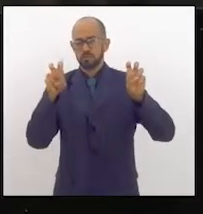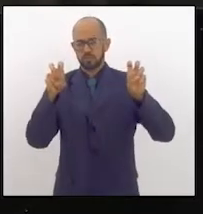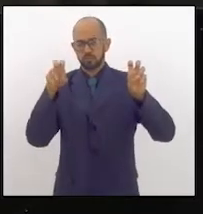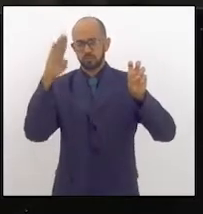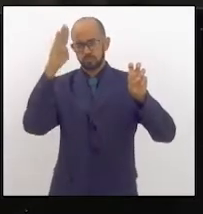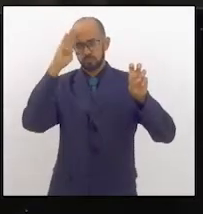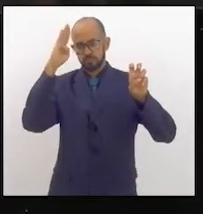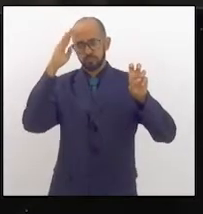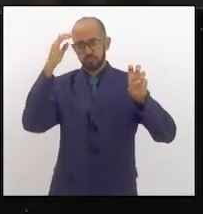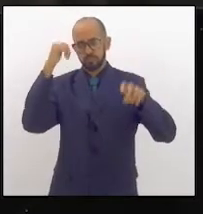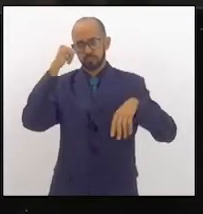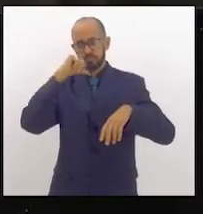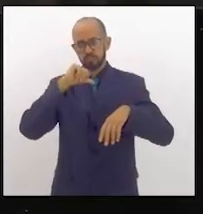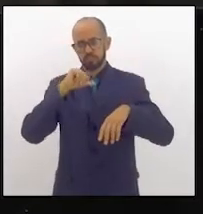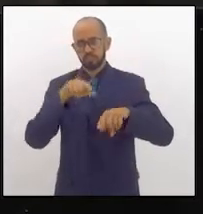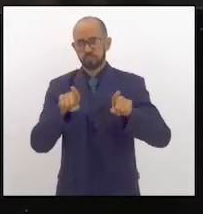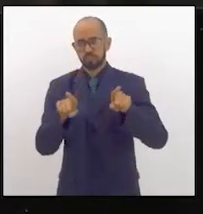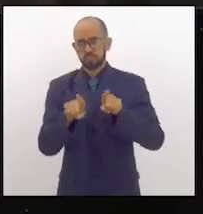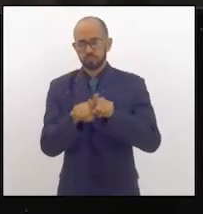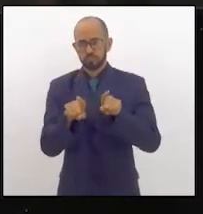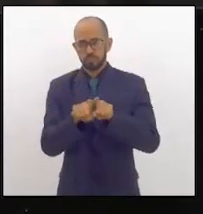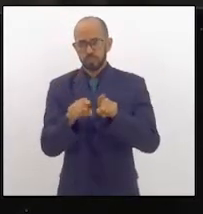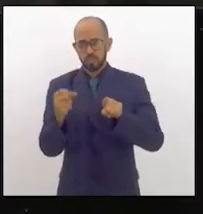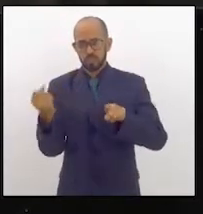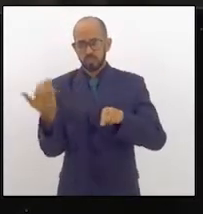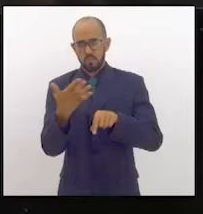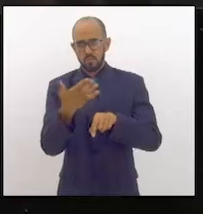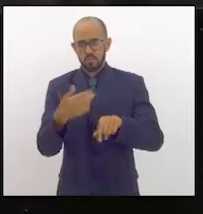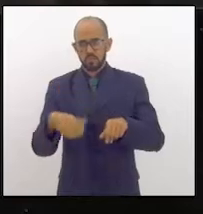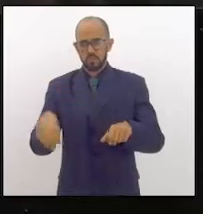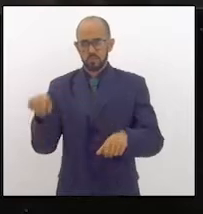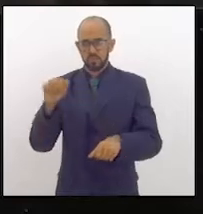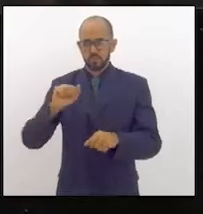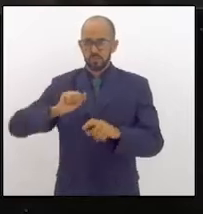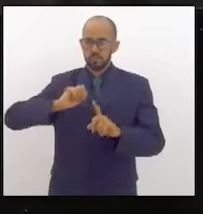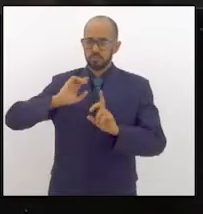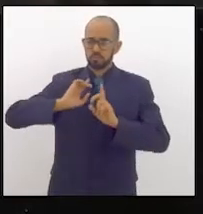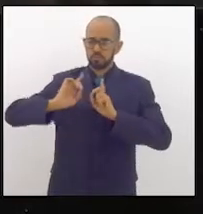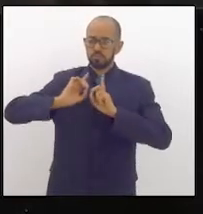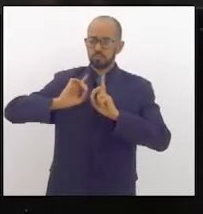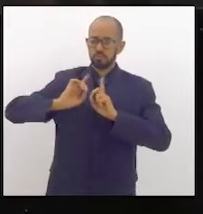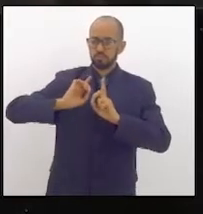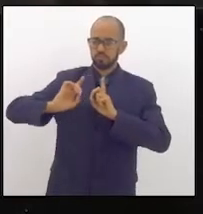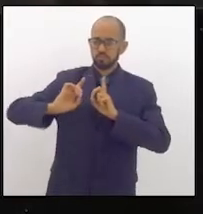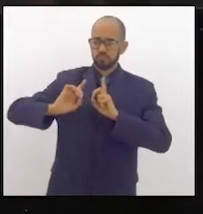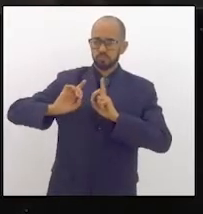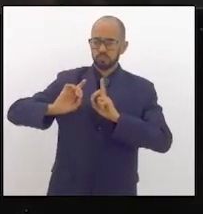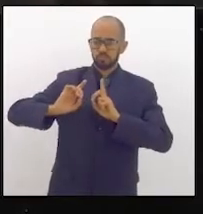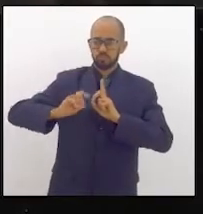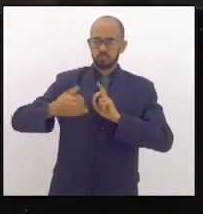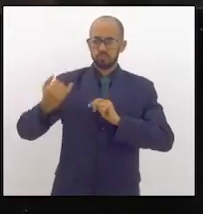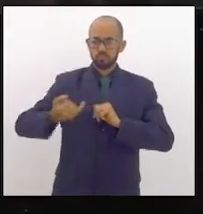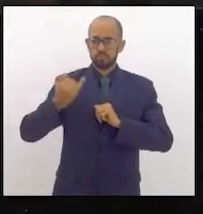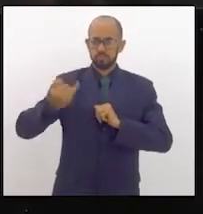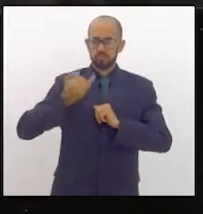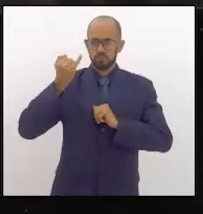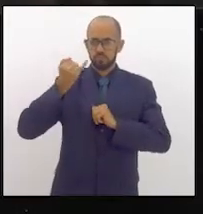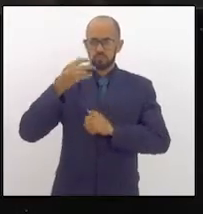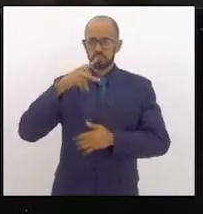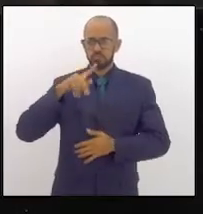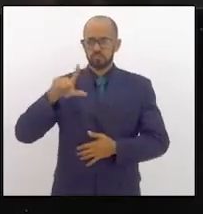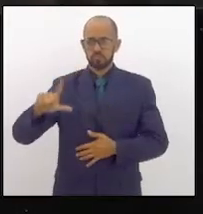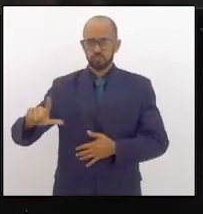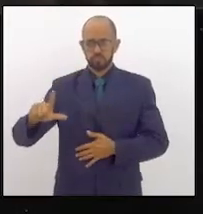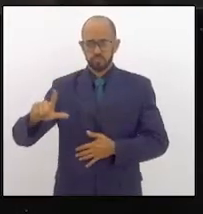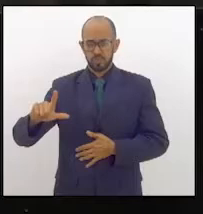do Estado do Rio de Janeiro e quando a gente para que para debater sobre a importância de um projeto